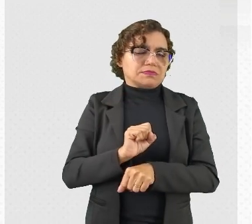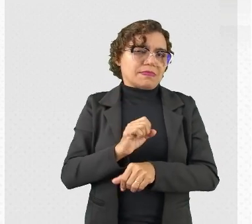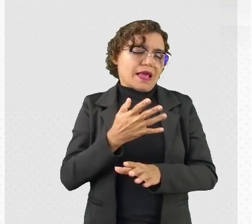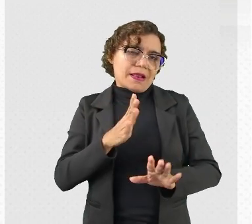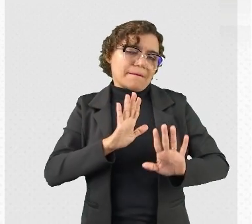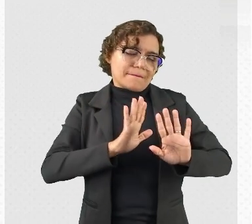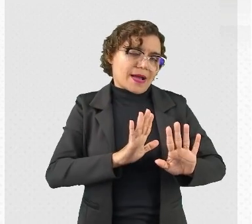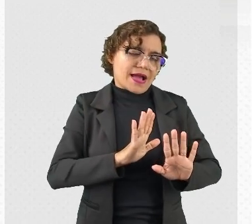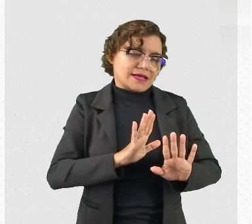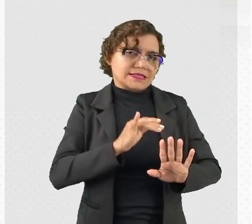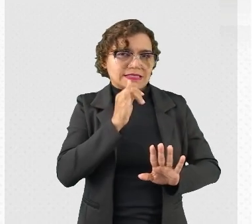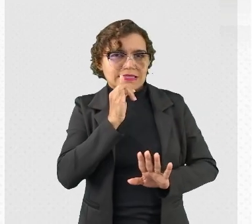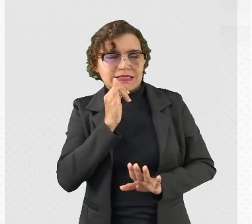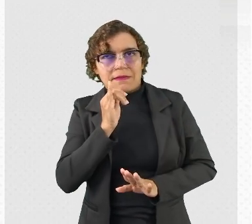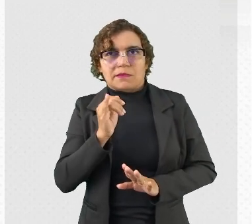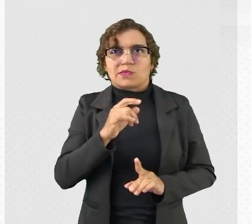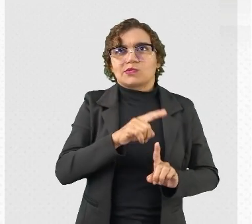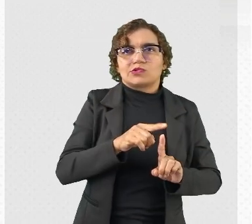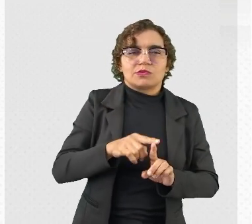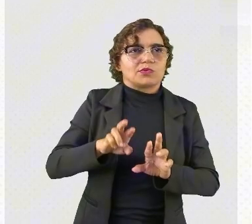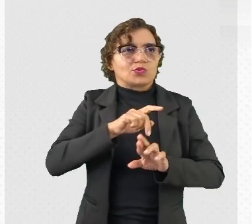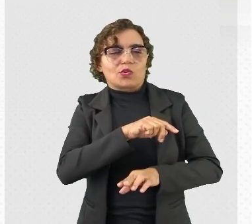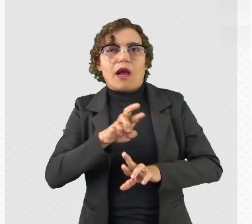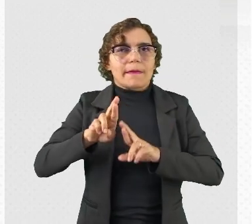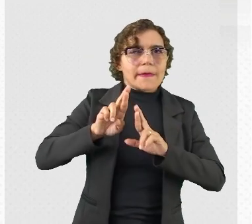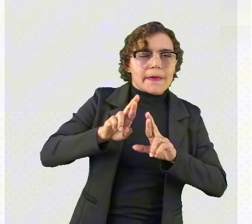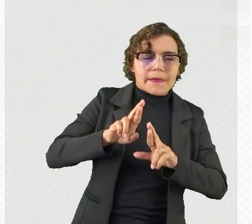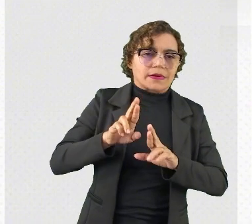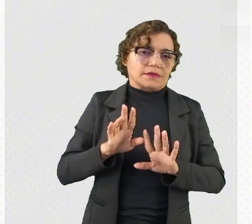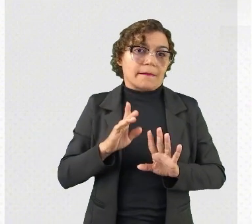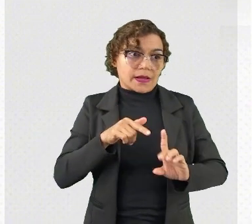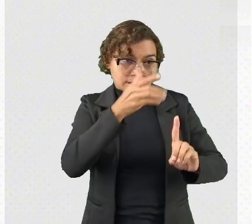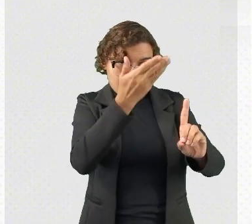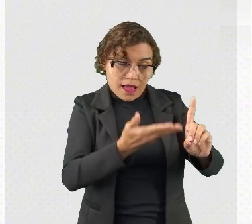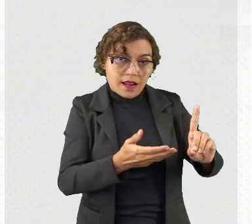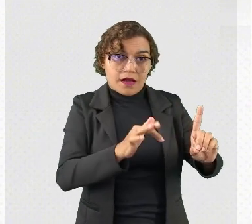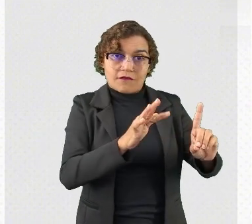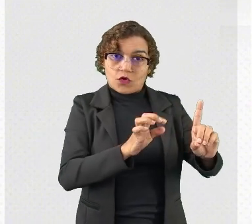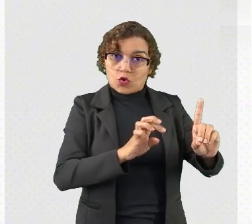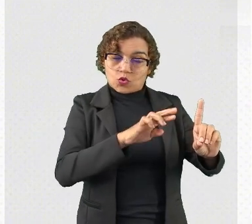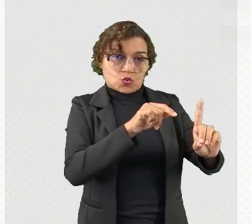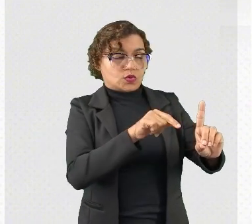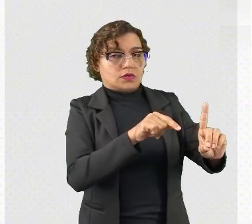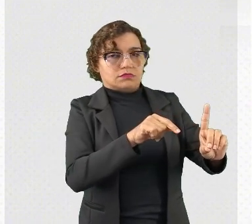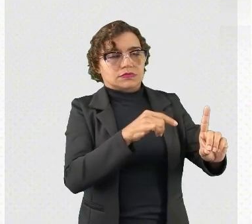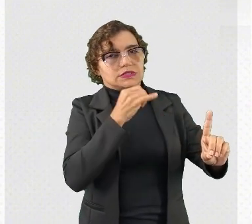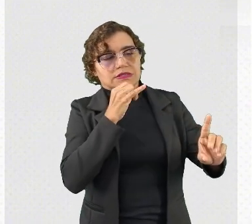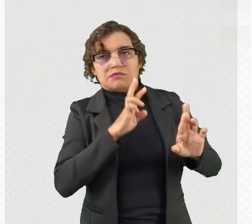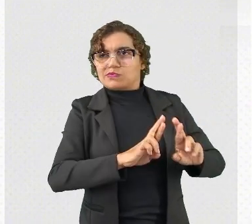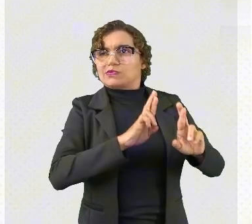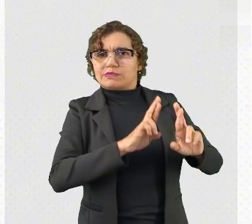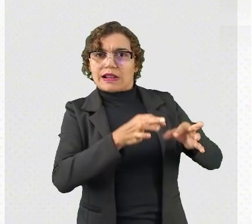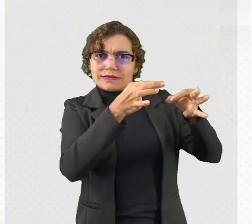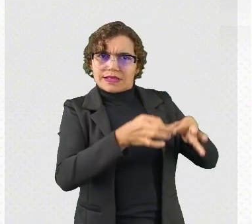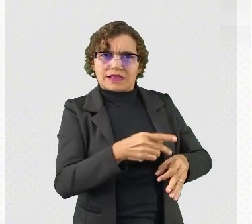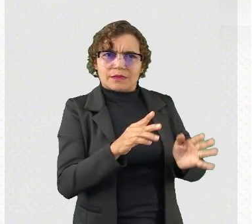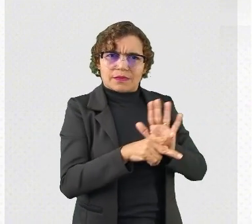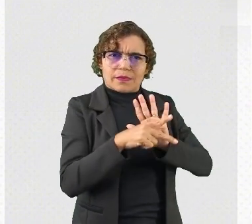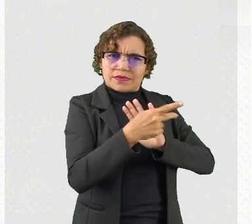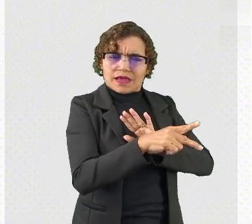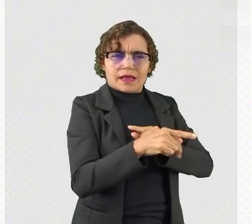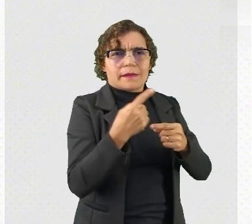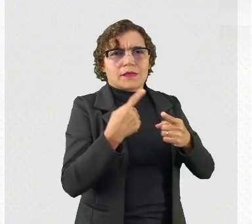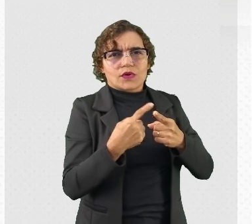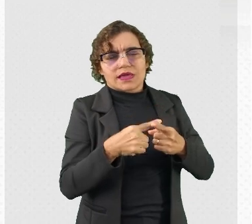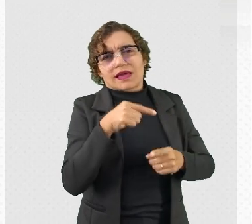tu tem que esperar algum tipo de coisa daquele deus. No caso da deusa Fortuna, tu não podia esperar nada certo dela, porque ela é a deusa justamente